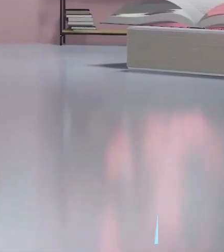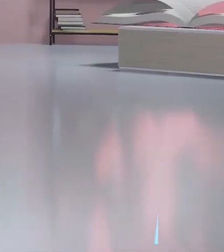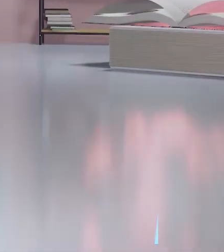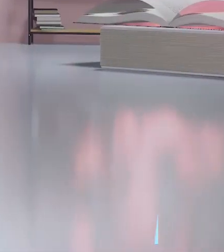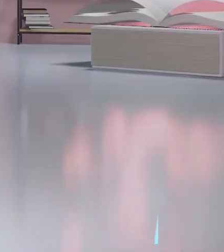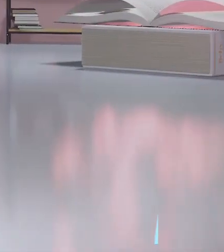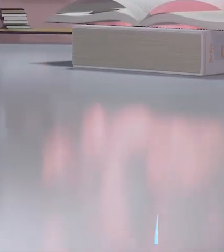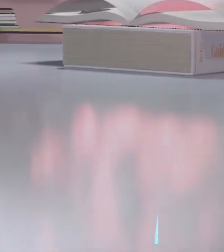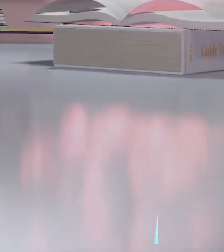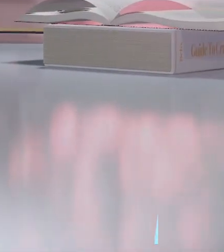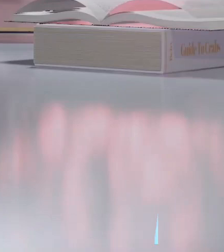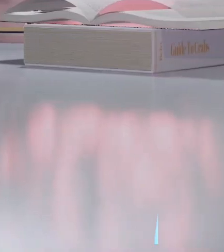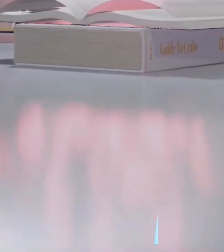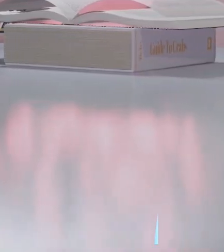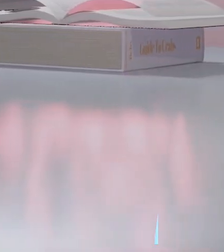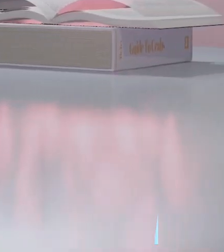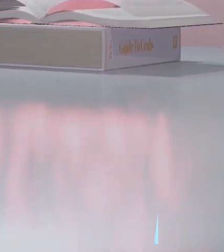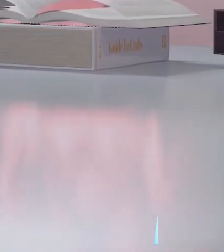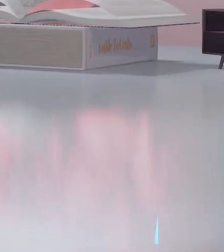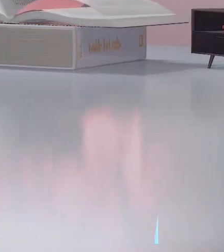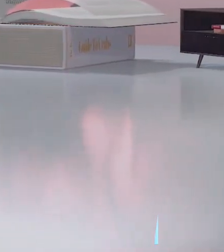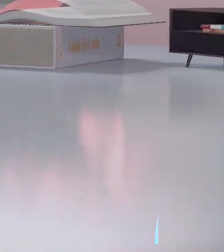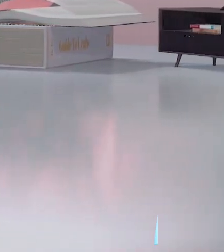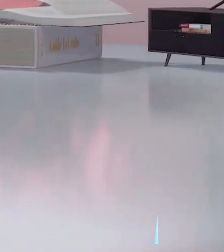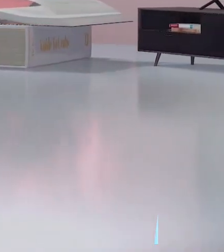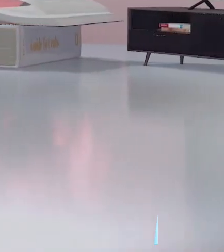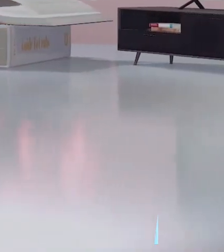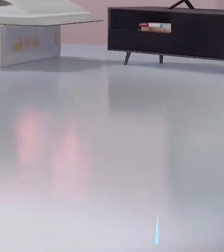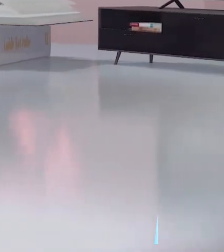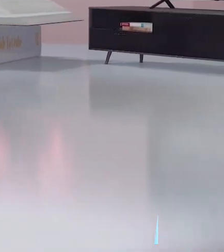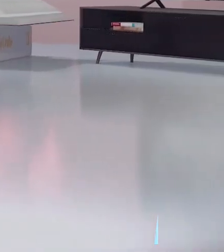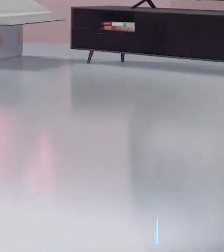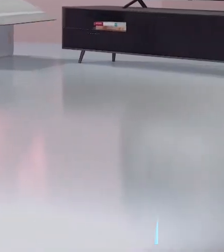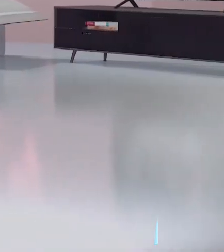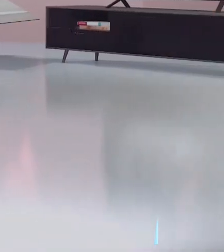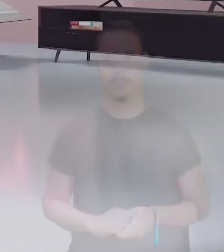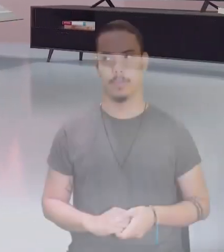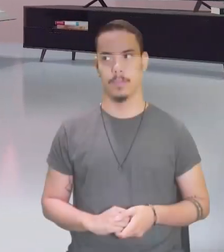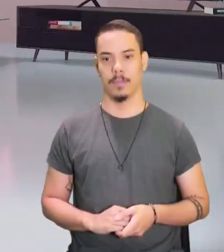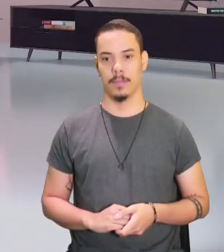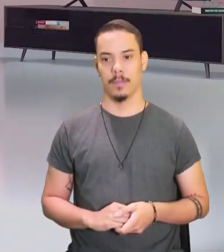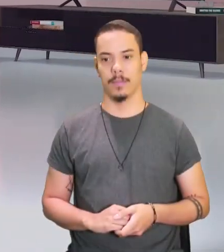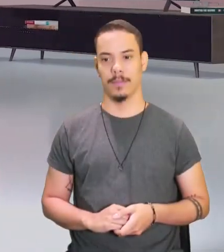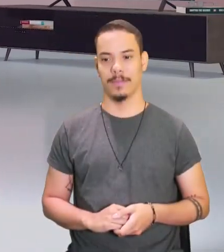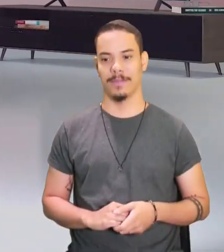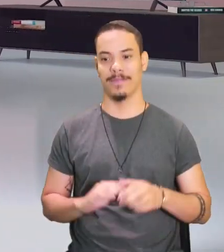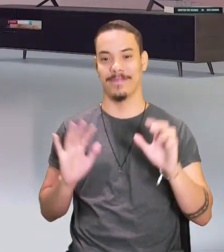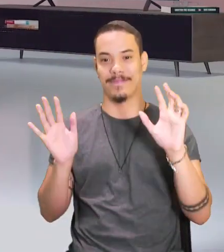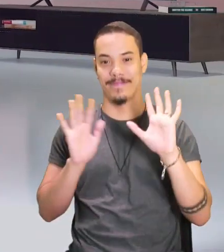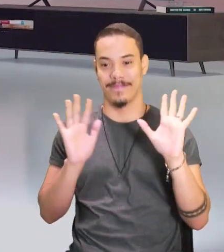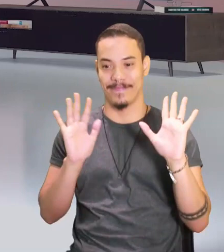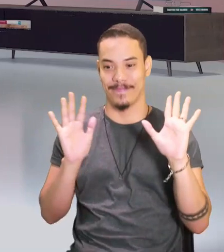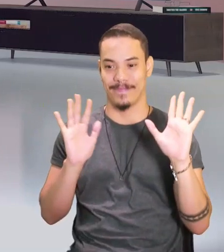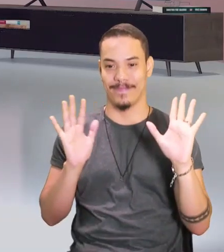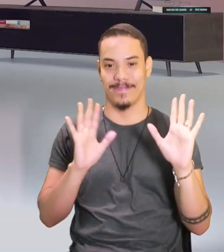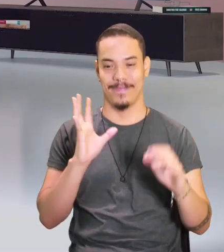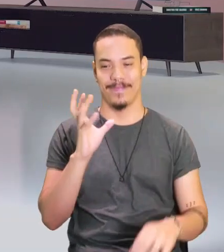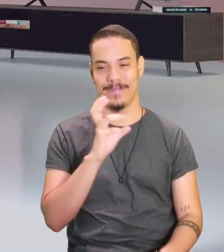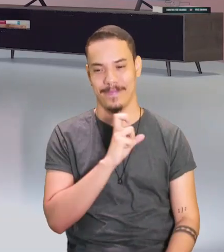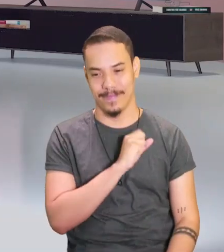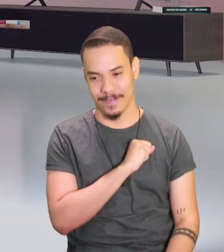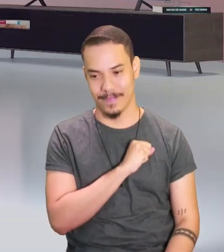Olá, amadinhos! Chegou o grande dia, né? Nosso dia da